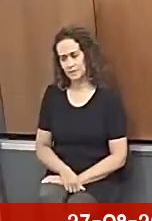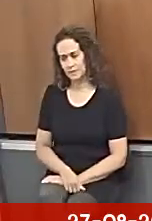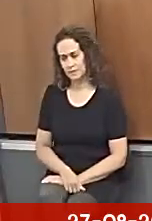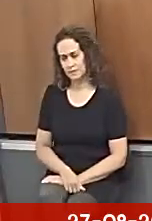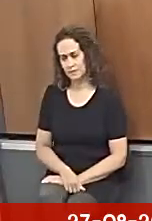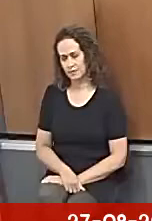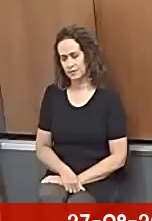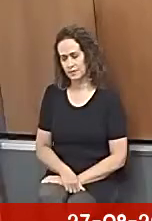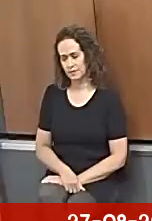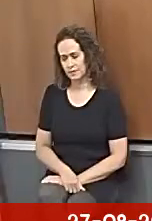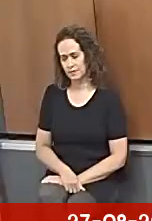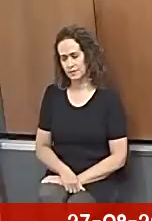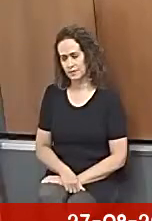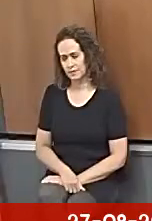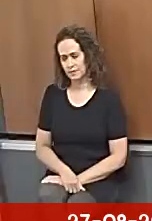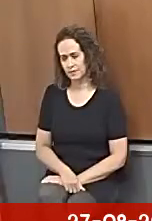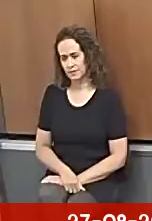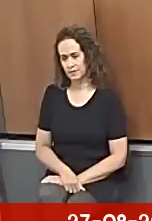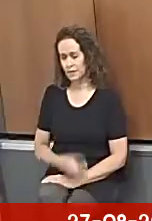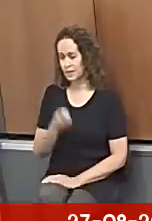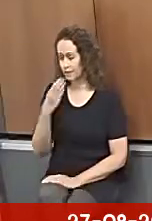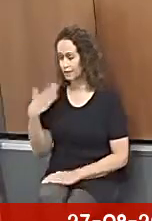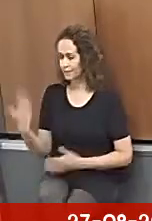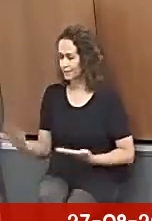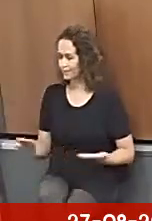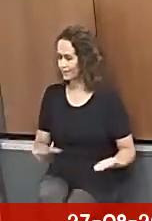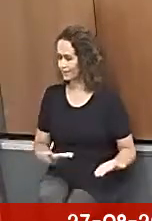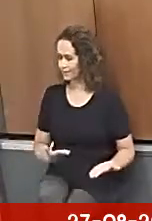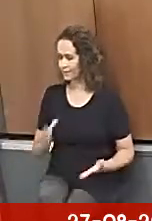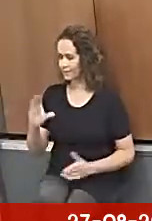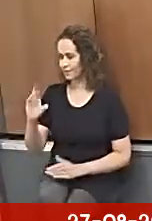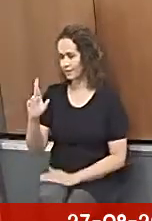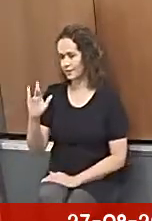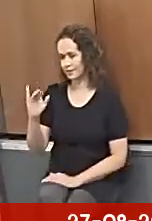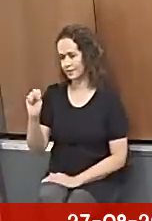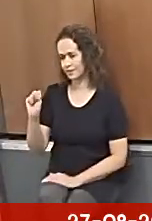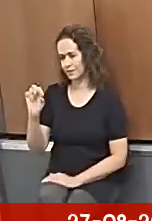ok então seja bem-vindo cristiano